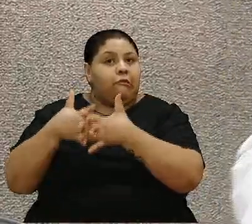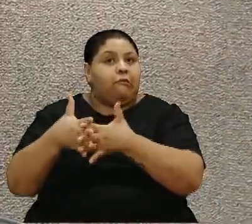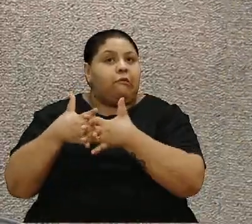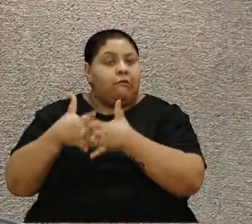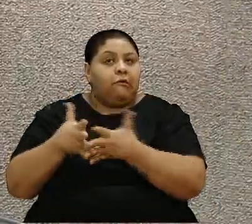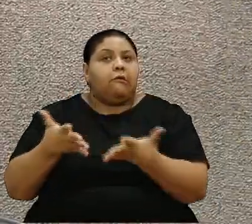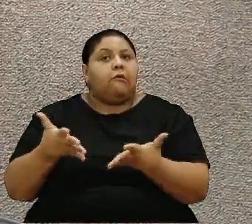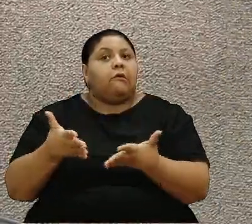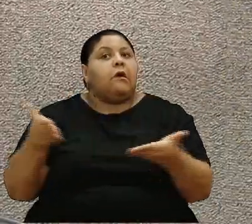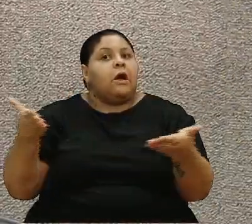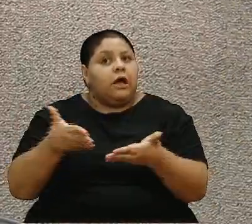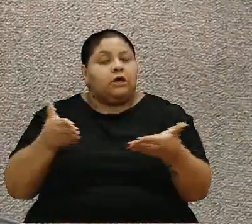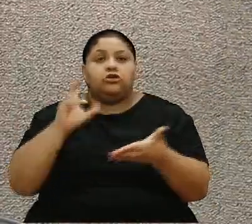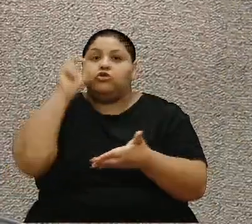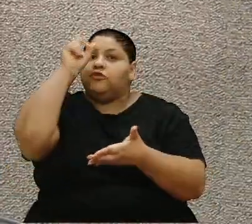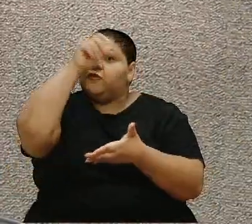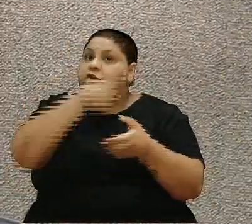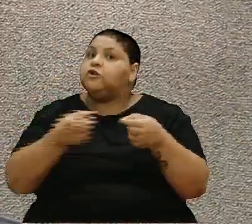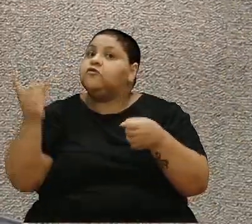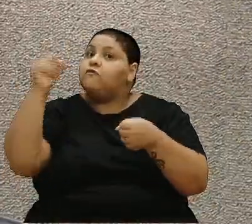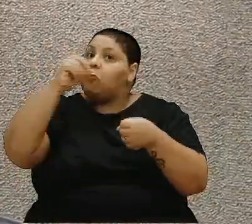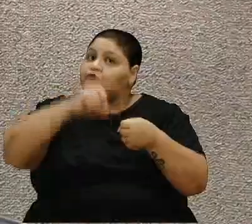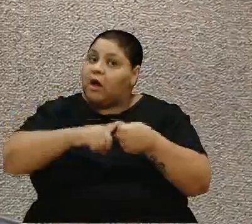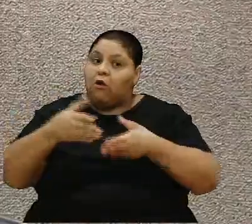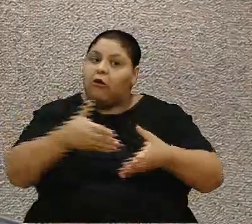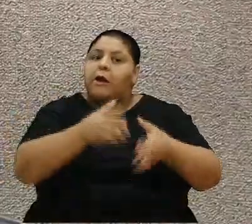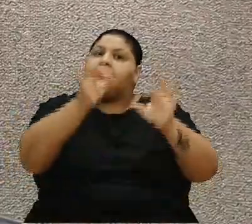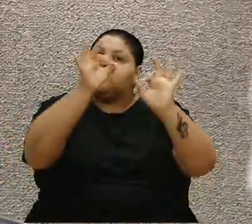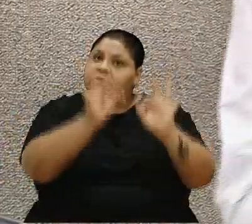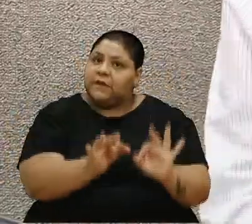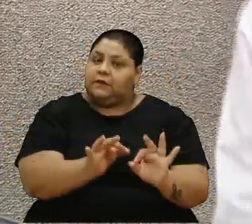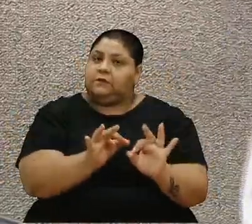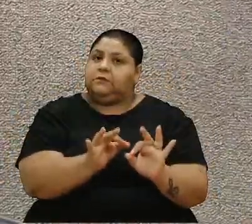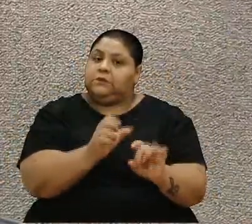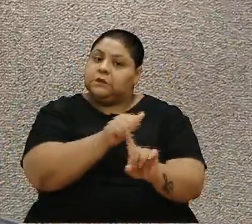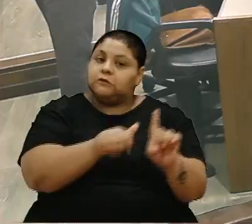ser bem difícil nós conseguir colocar de volta. Era isso, senhor presidente. Obrigado. Obrigado.